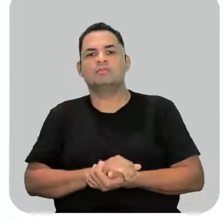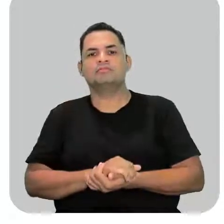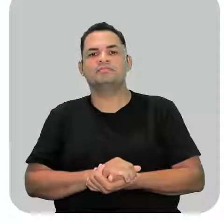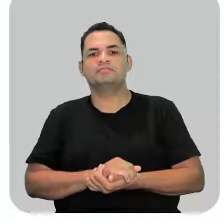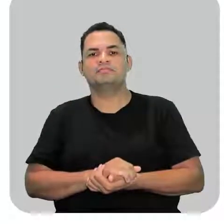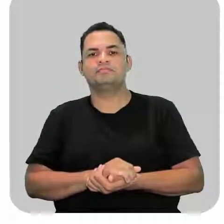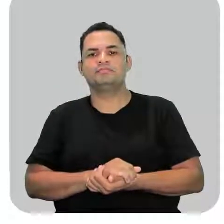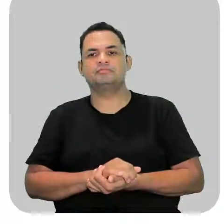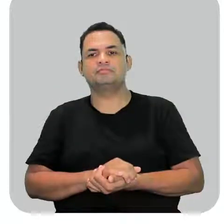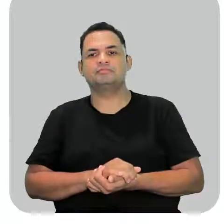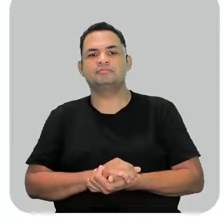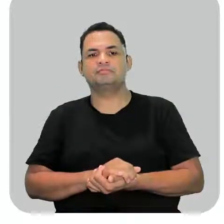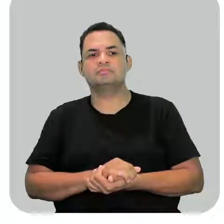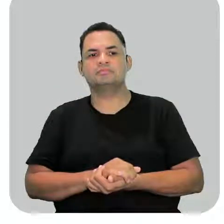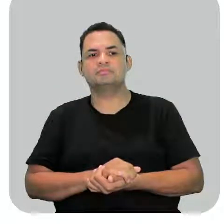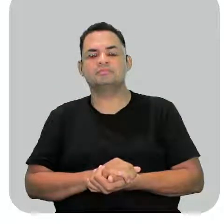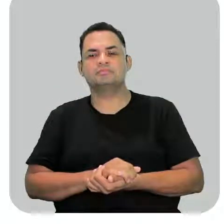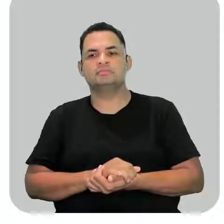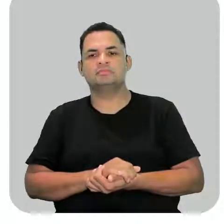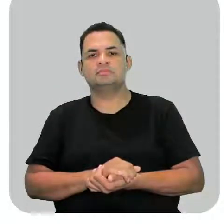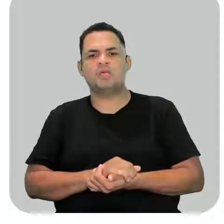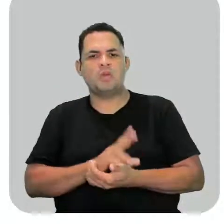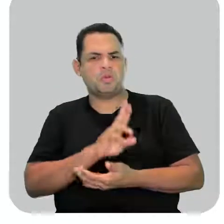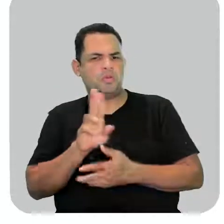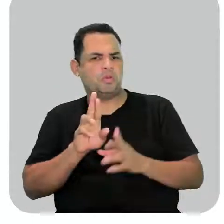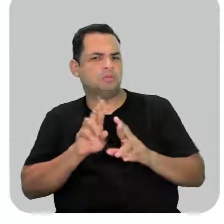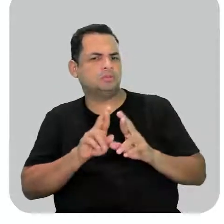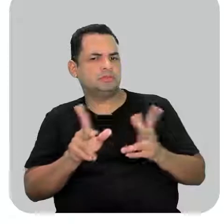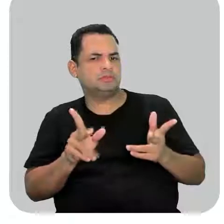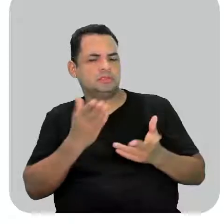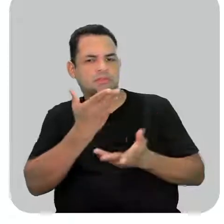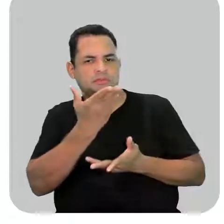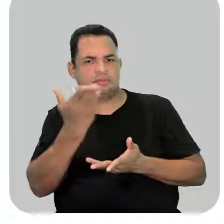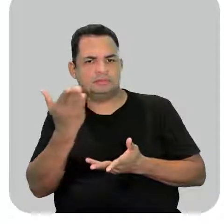de carbilaminas. Olha que nome diferente!